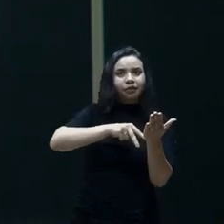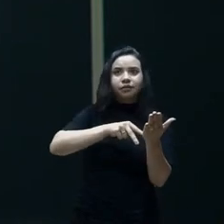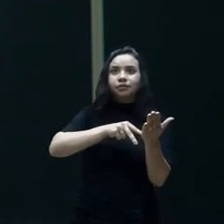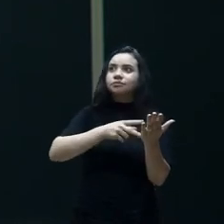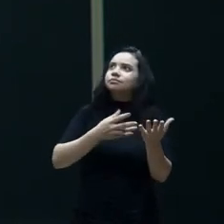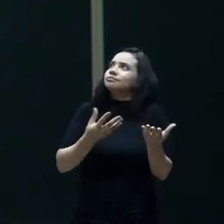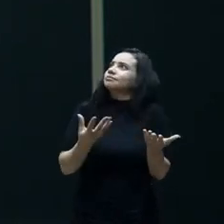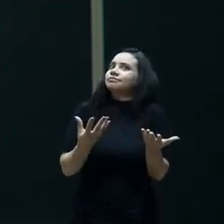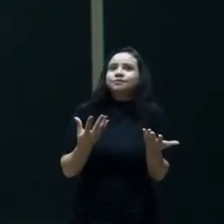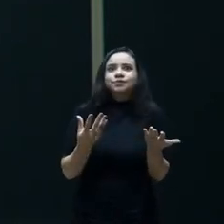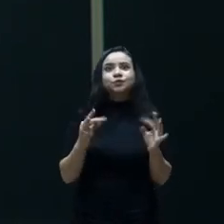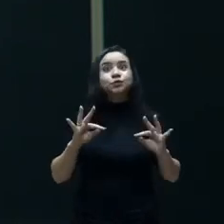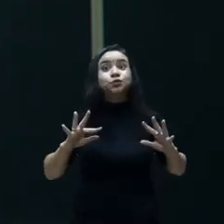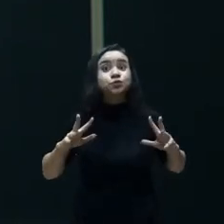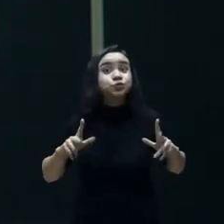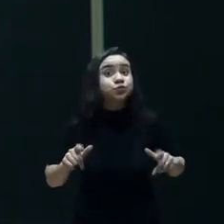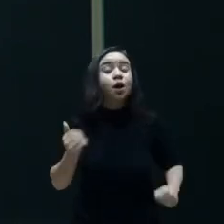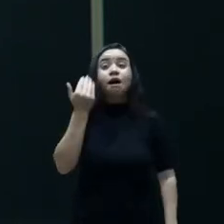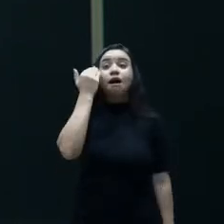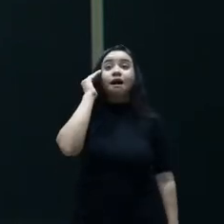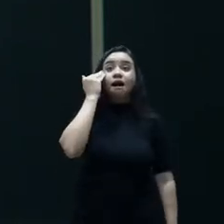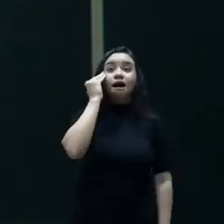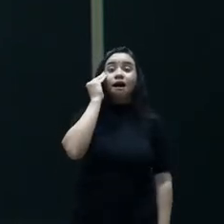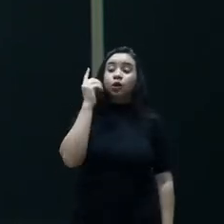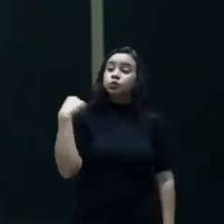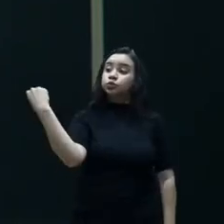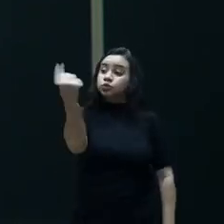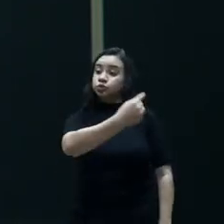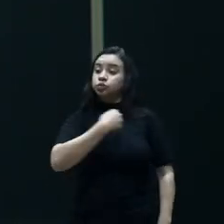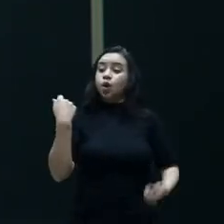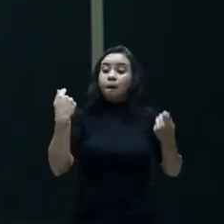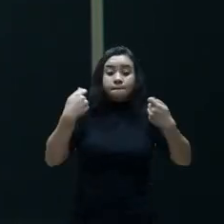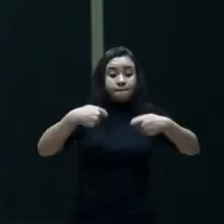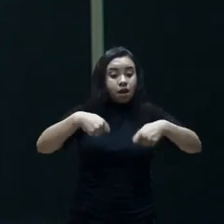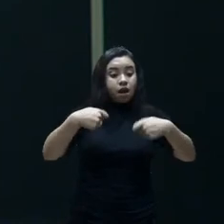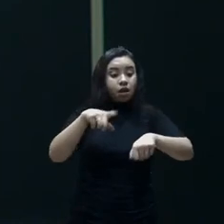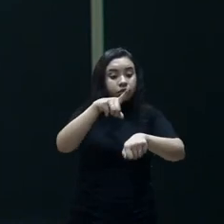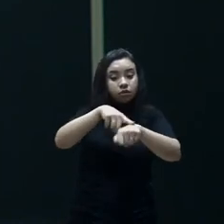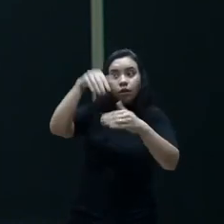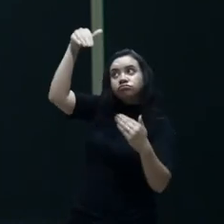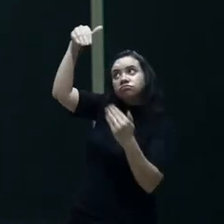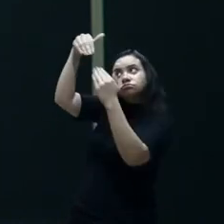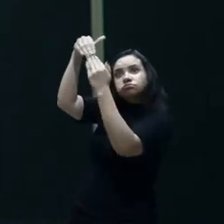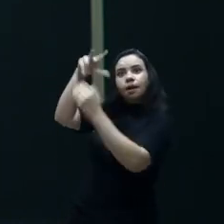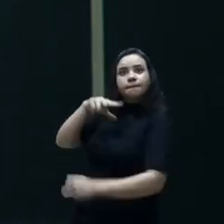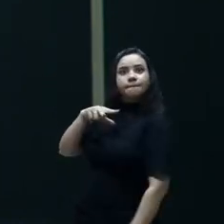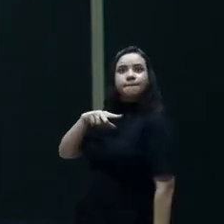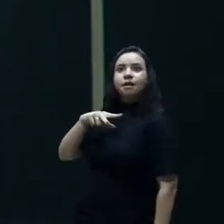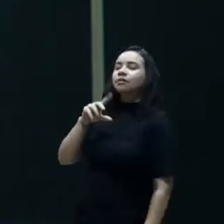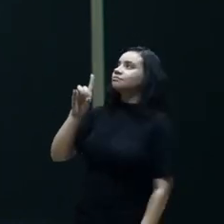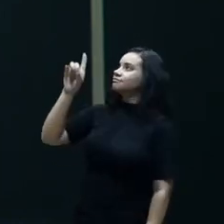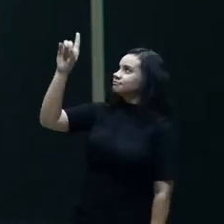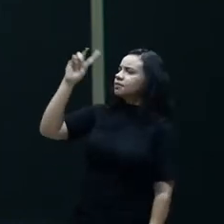todos nós entendemos que precisamos ter um tempo com Deus, ter um tempo